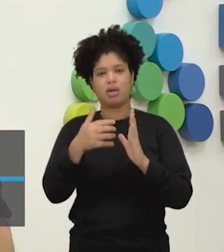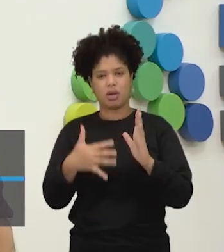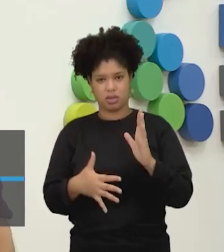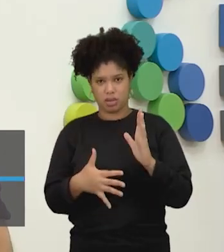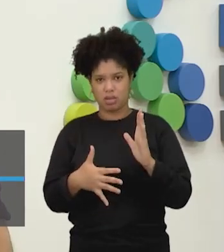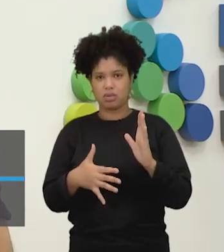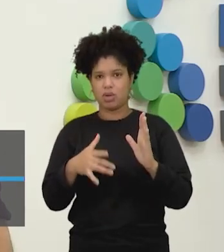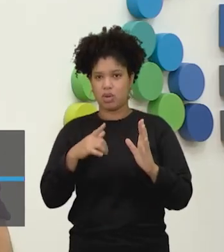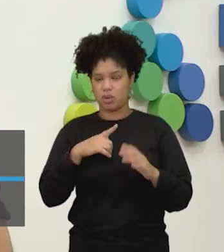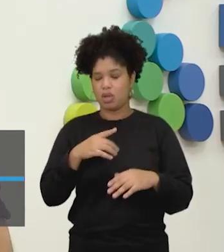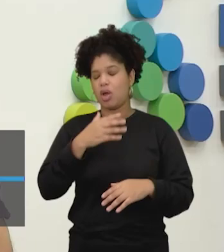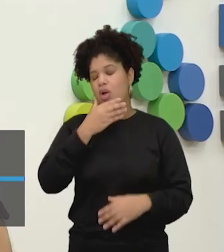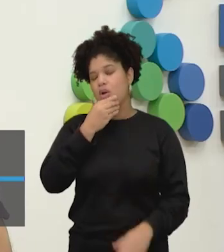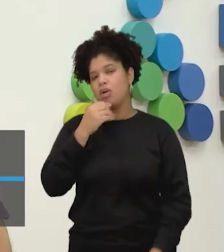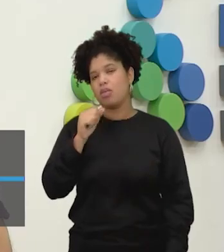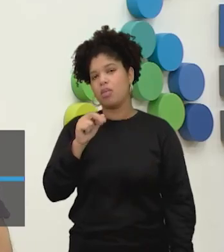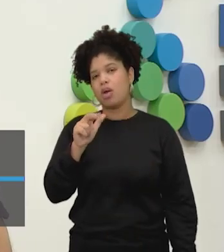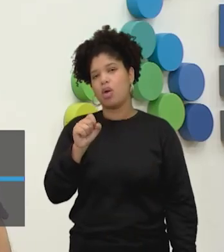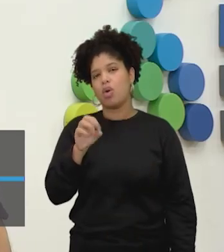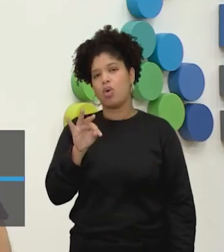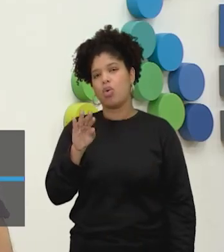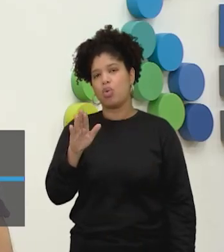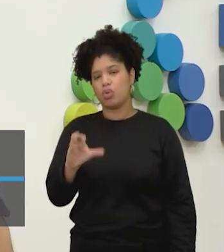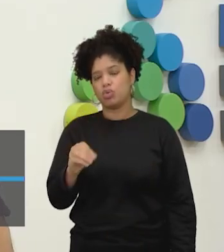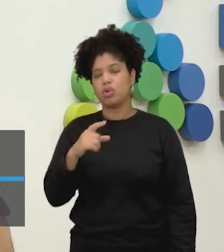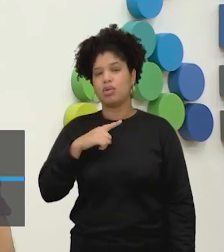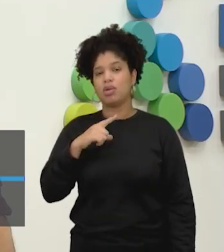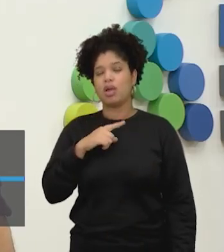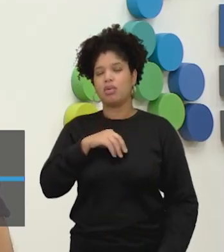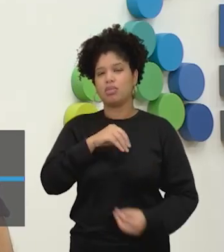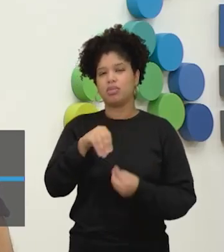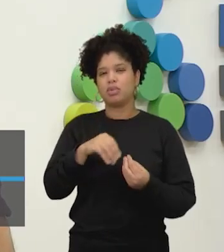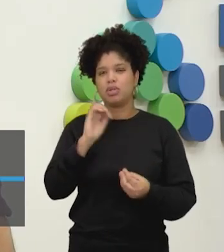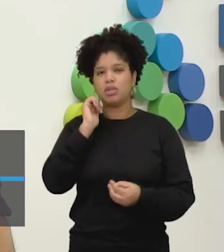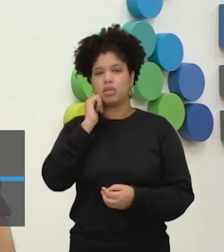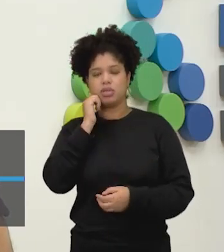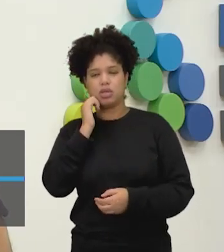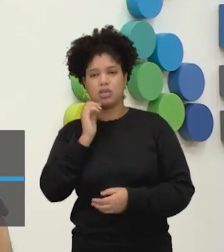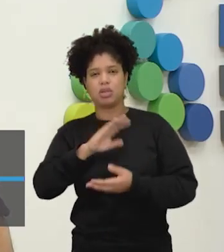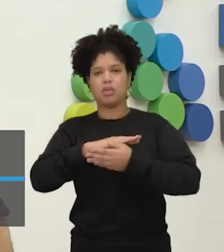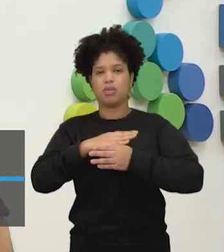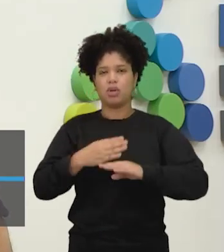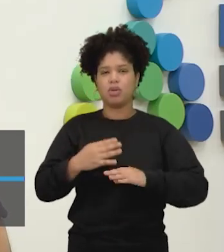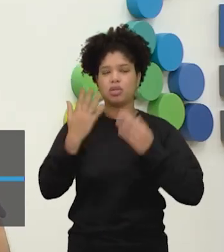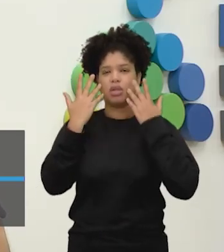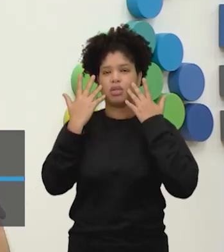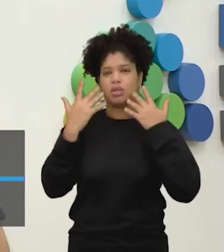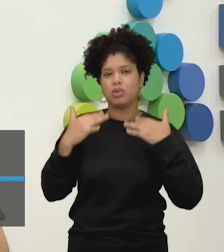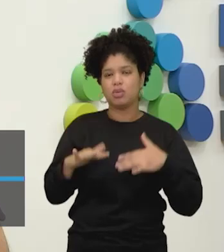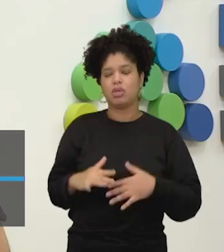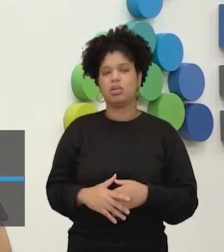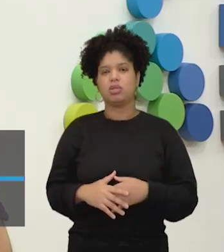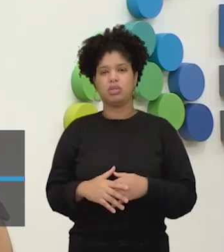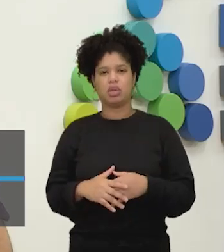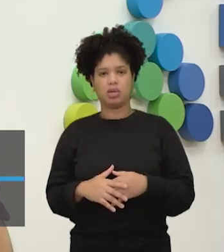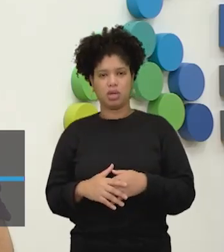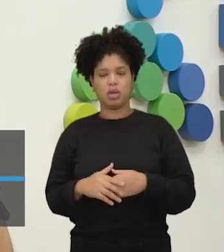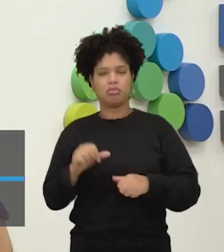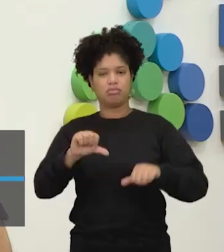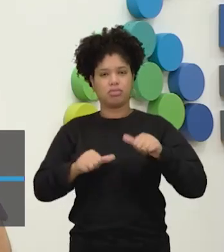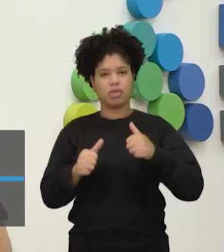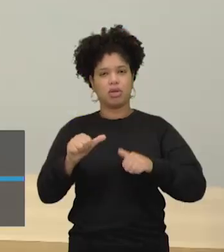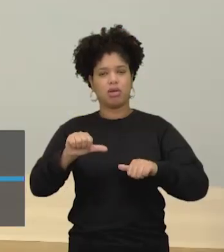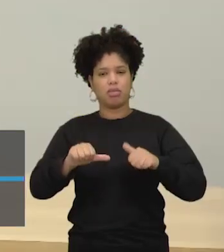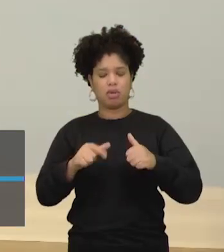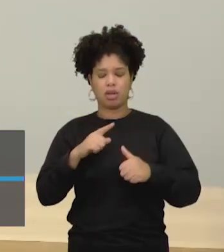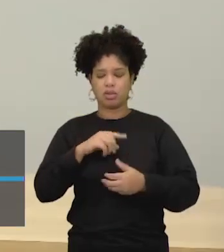Guarda isso. Augusto dos Anjos traz elementos da ciência, da natureza, da biologia, da química, tá? Para colocar no lírico.